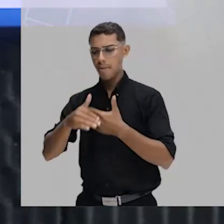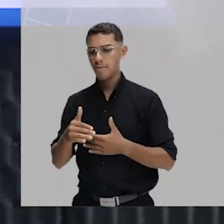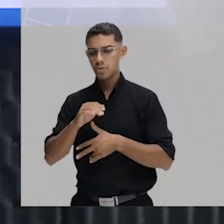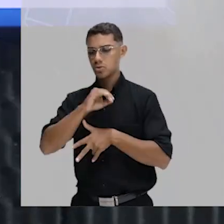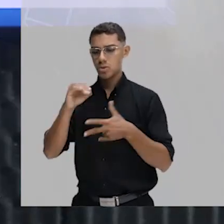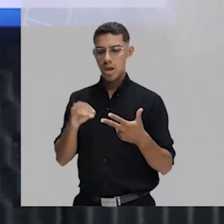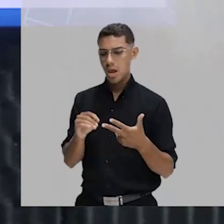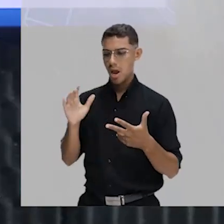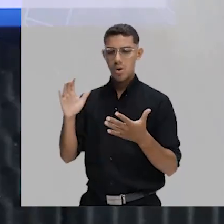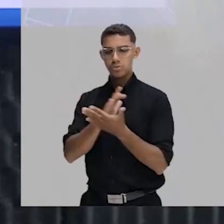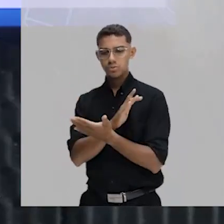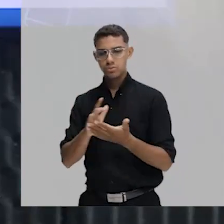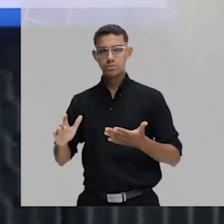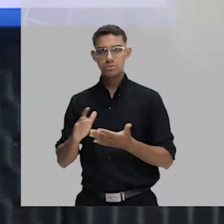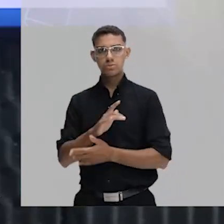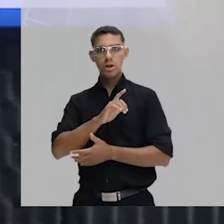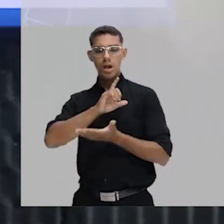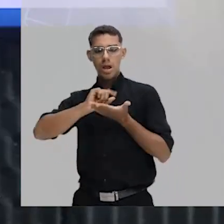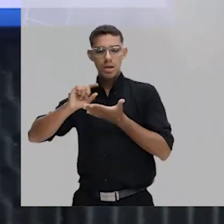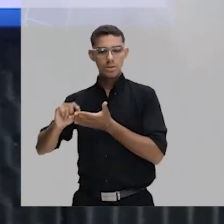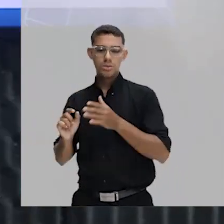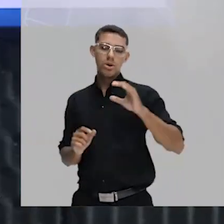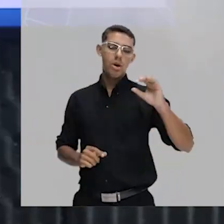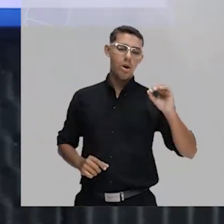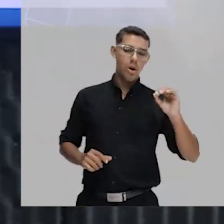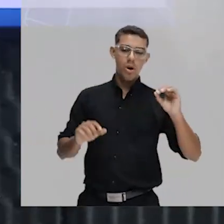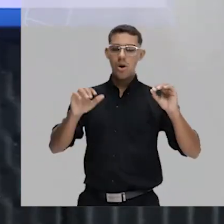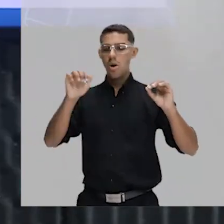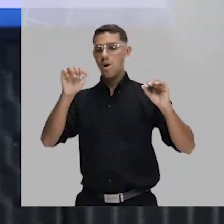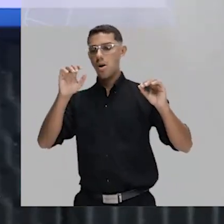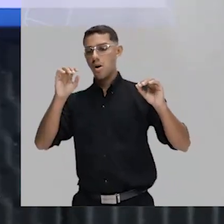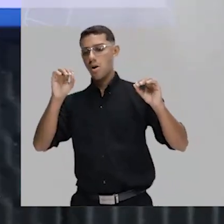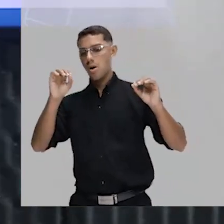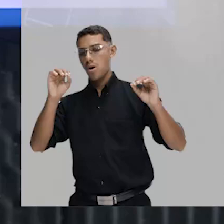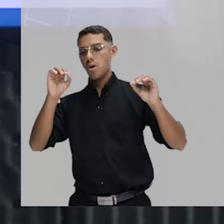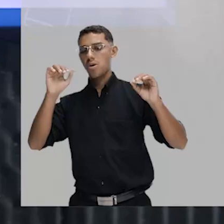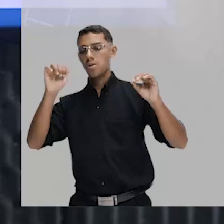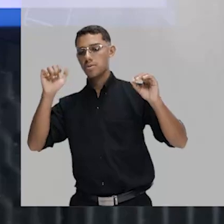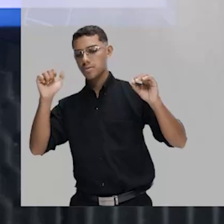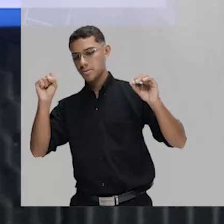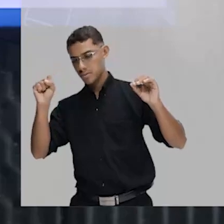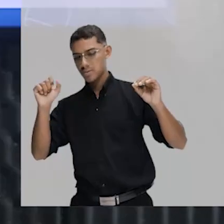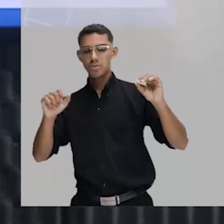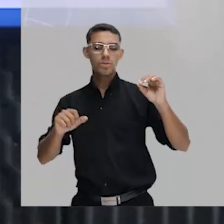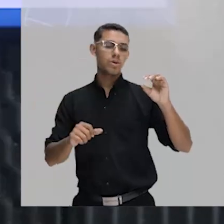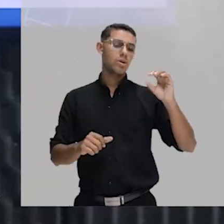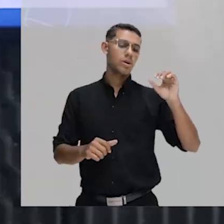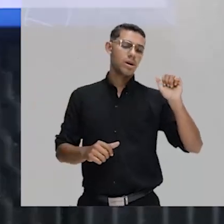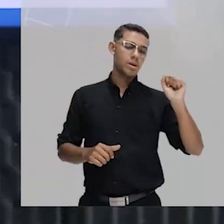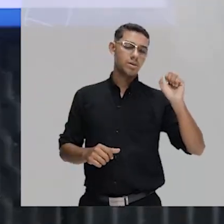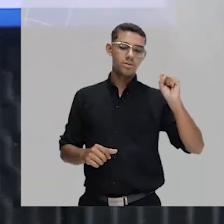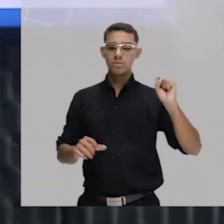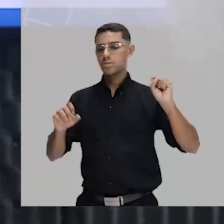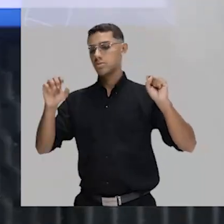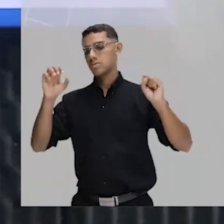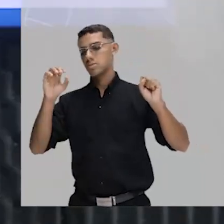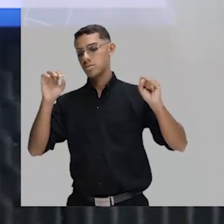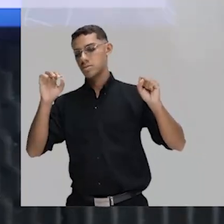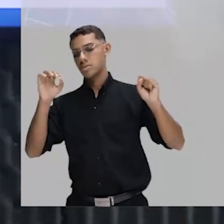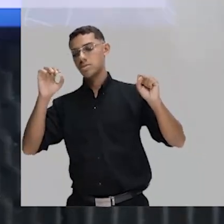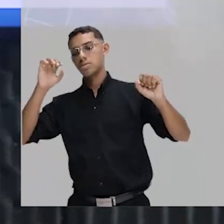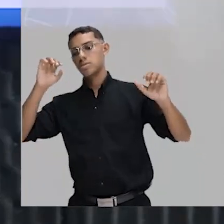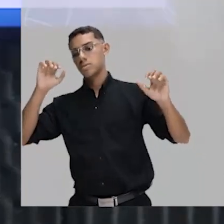apenas os artigos definidos, o, a, os, as. Os indefinidos, uma, uns, umas. Não é assim, turma. Isso aí vocês viram